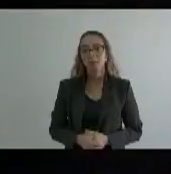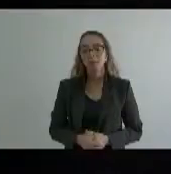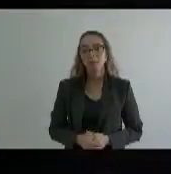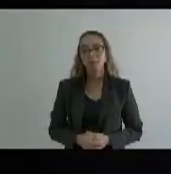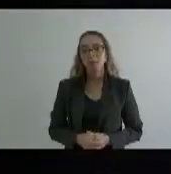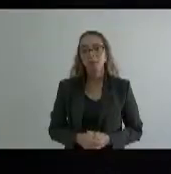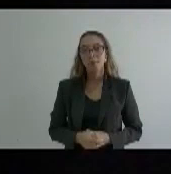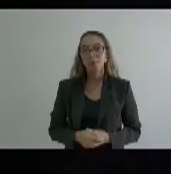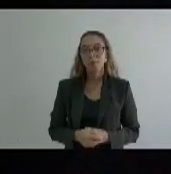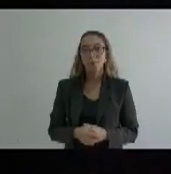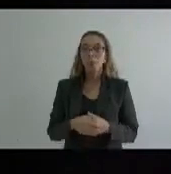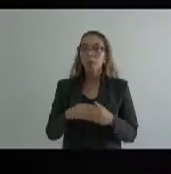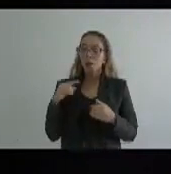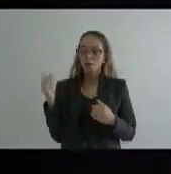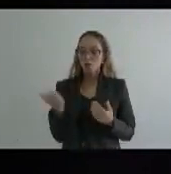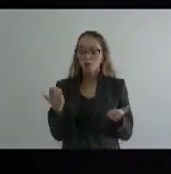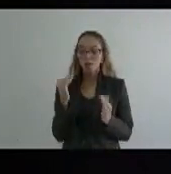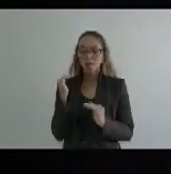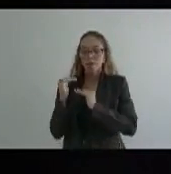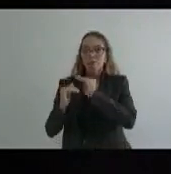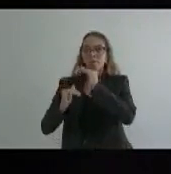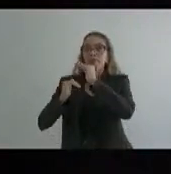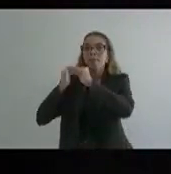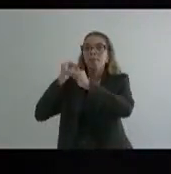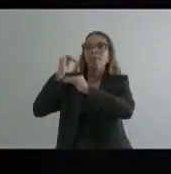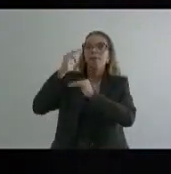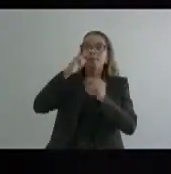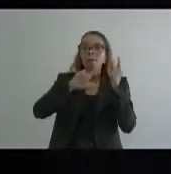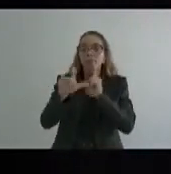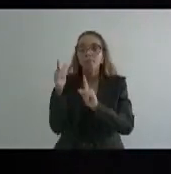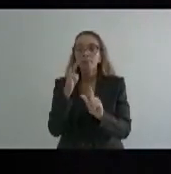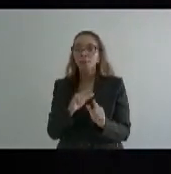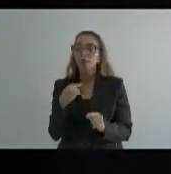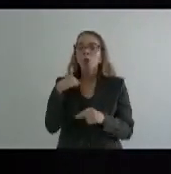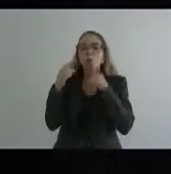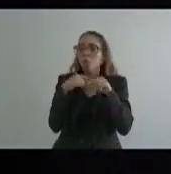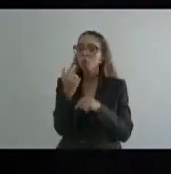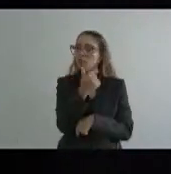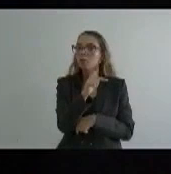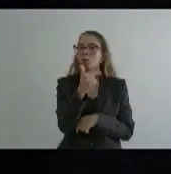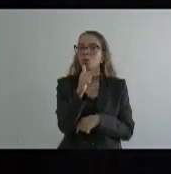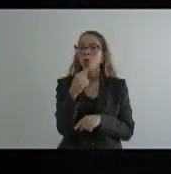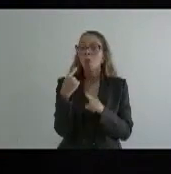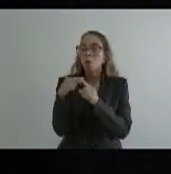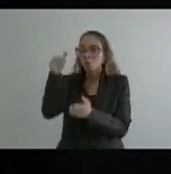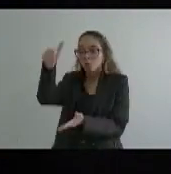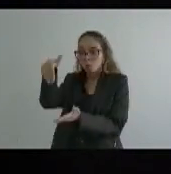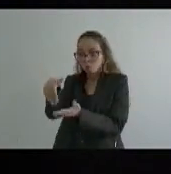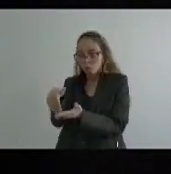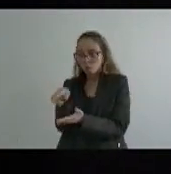Essa estatura atual que nós estamos, não tenho dúvidas de que no final da gestão de Vossa Excelência estaremos ainda